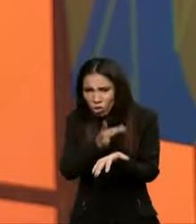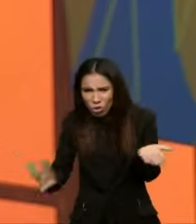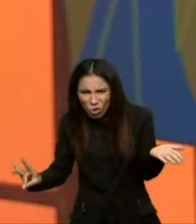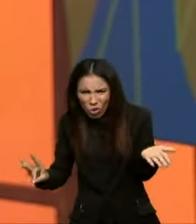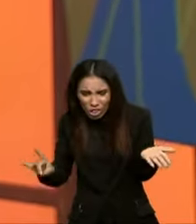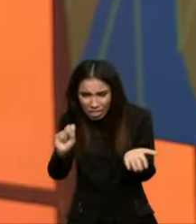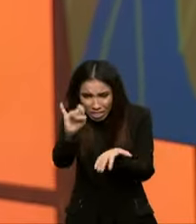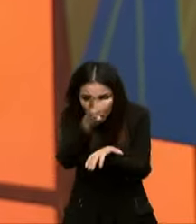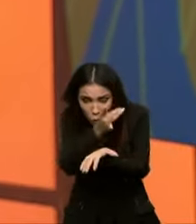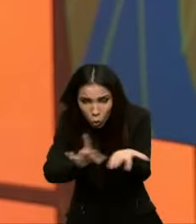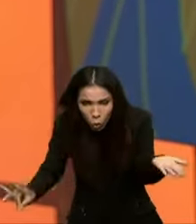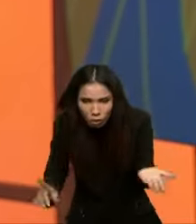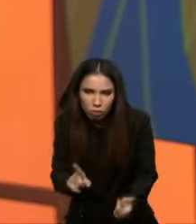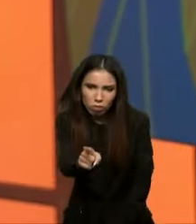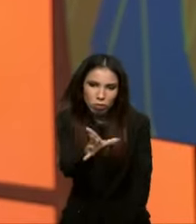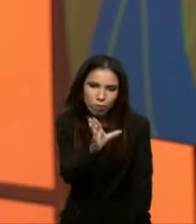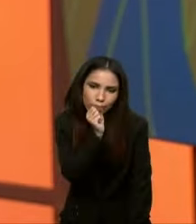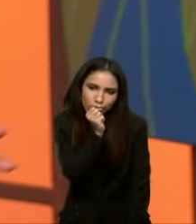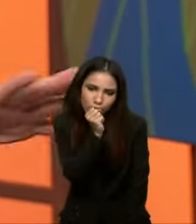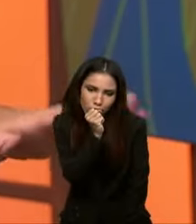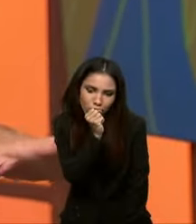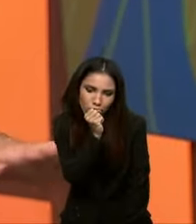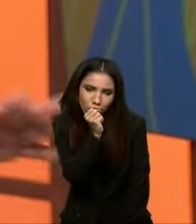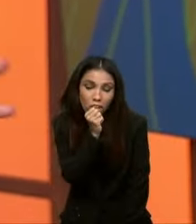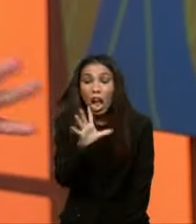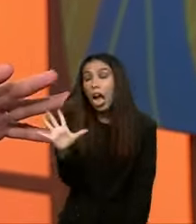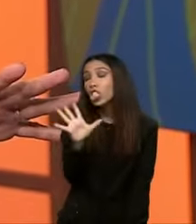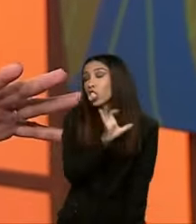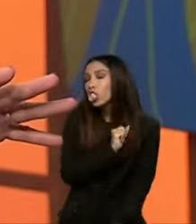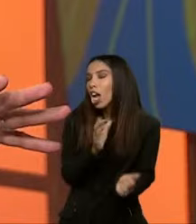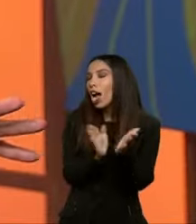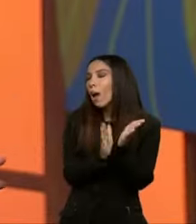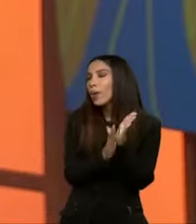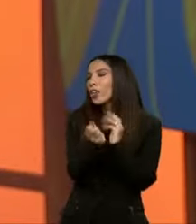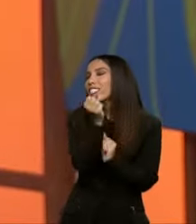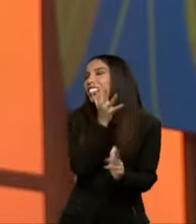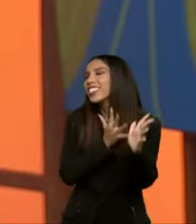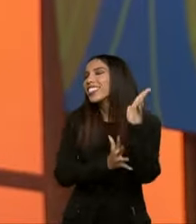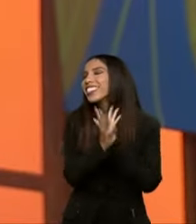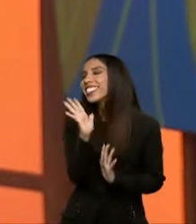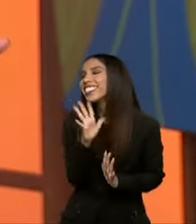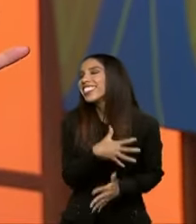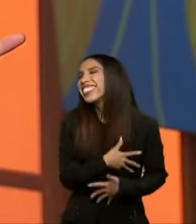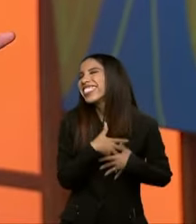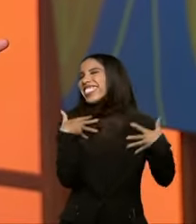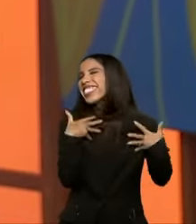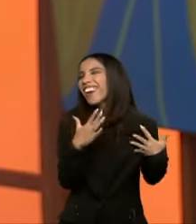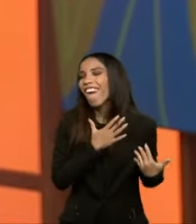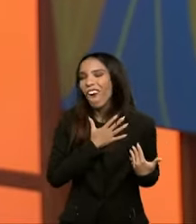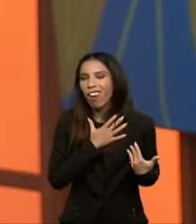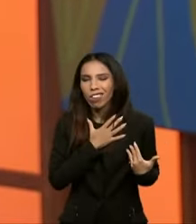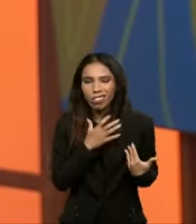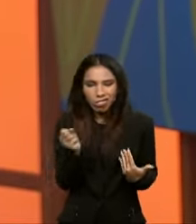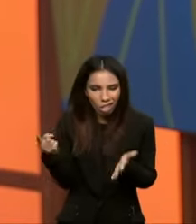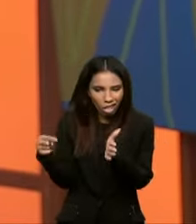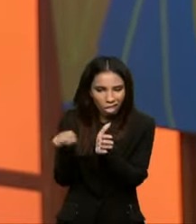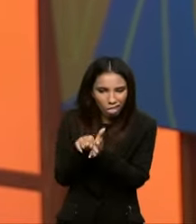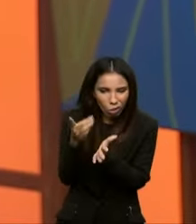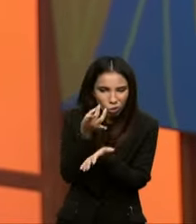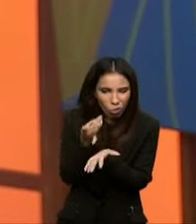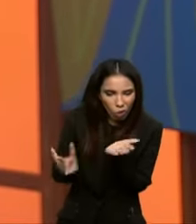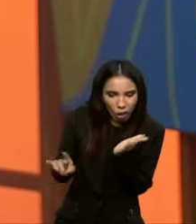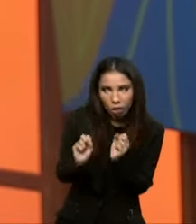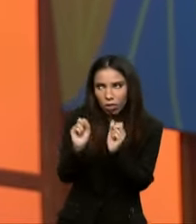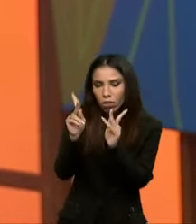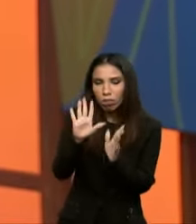fala não. Se não gostar, não fala nada, tá? Porque a gente adora elogios. Manda só elogios. Pela hashtag Sem Censura ou pelo WhatsApp